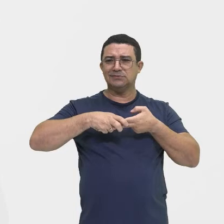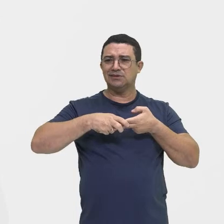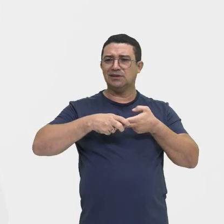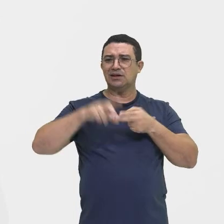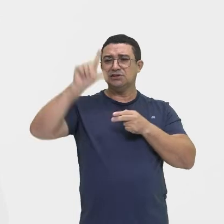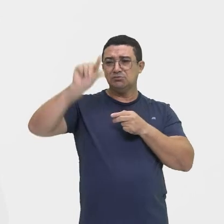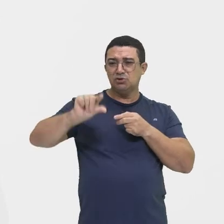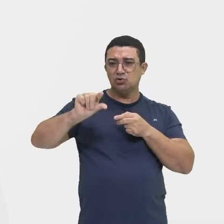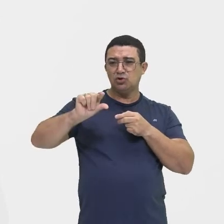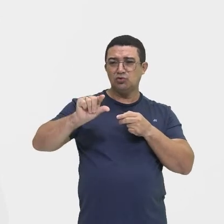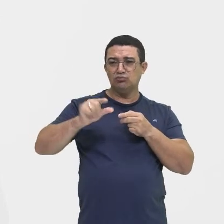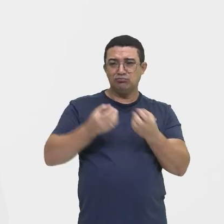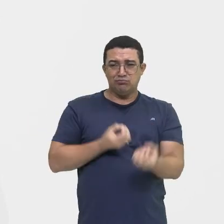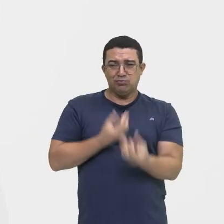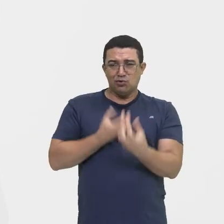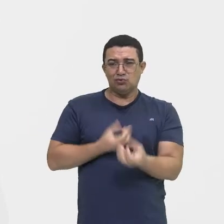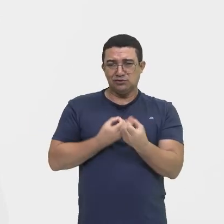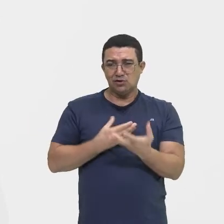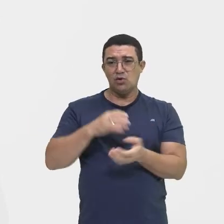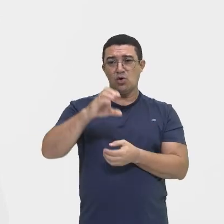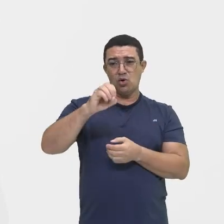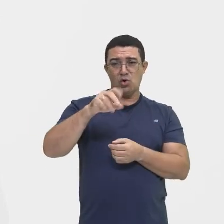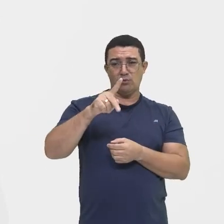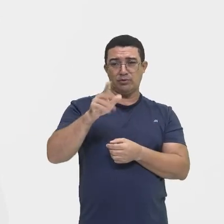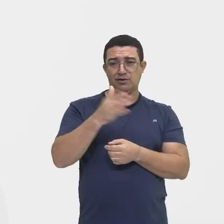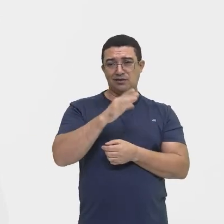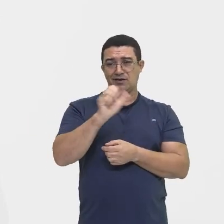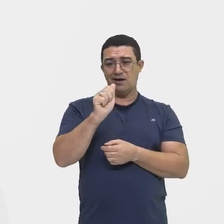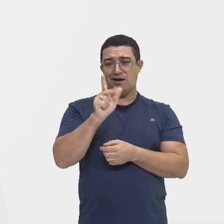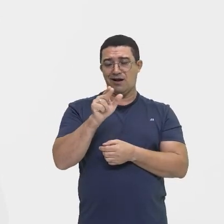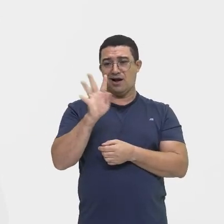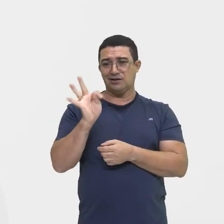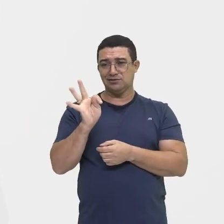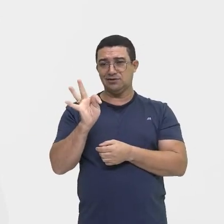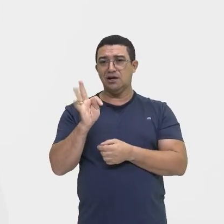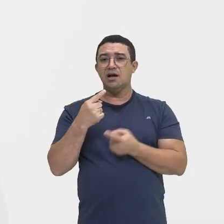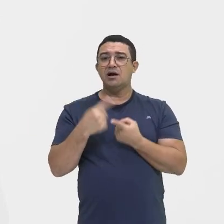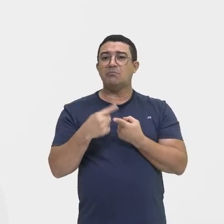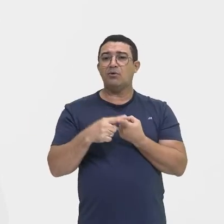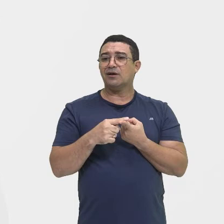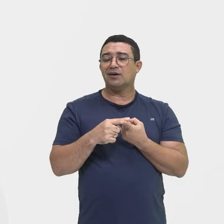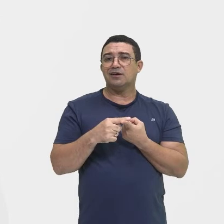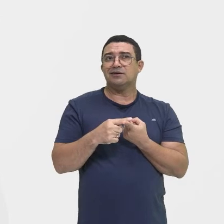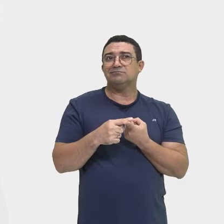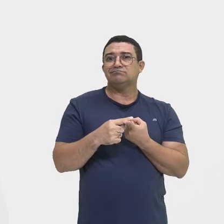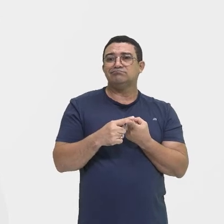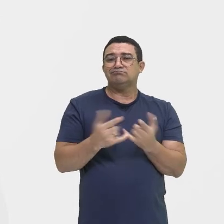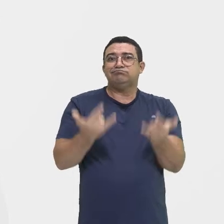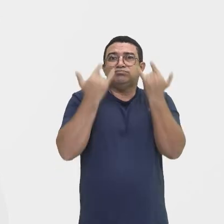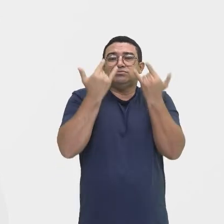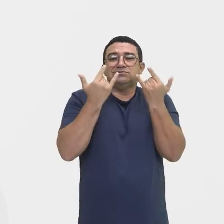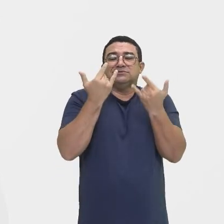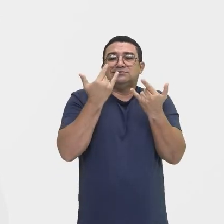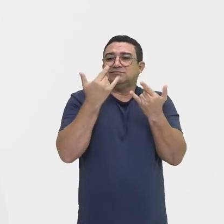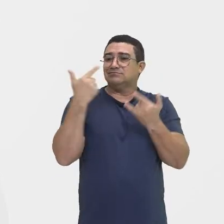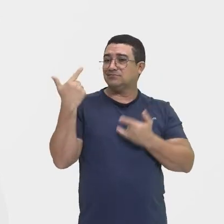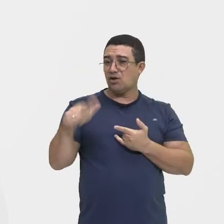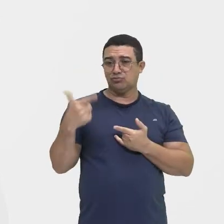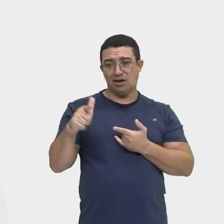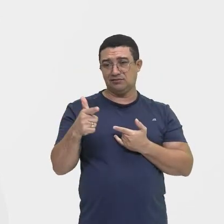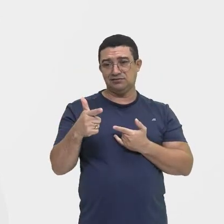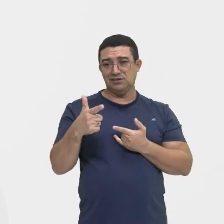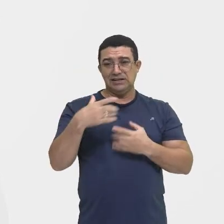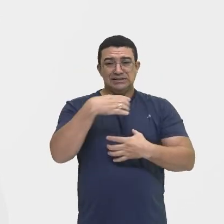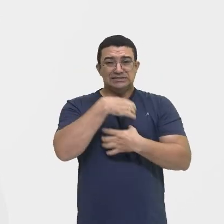desaceleração das produções de op-art talvez seja o fato dela não despertar sentimentos nas pessoas, estando mais próxima